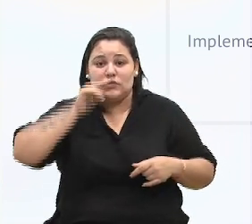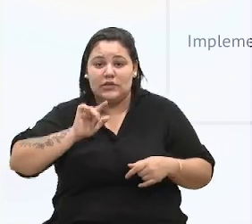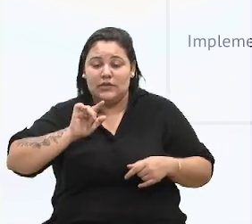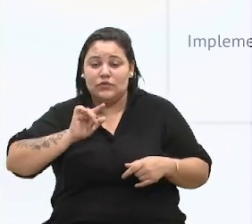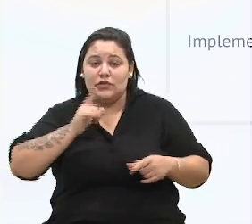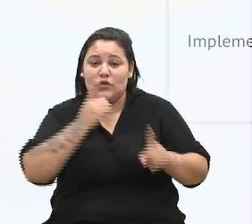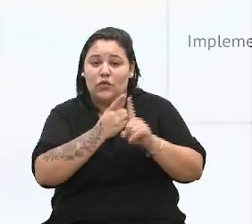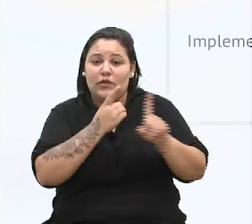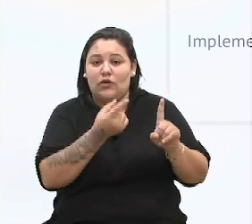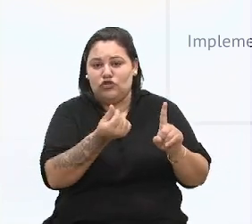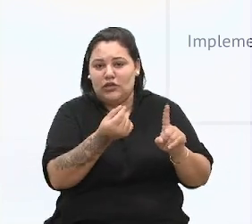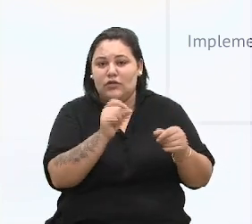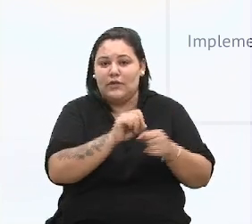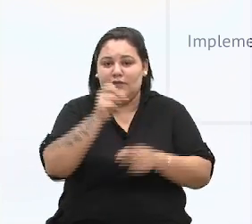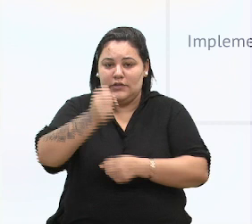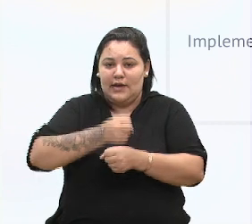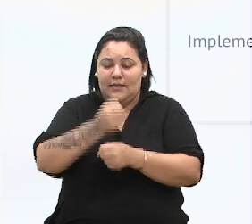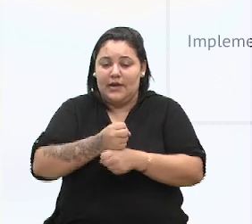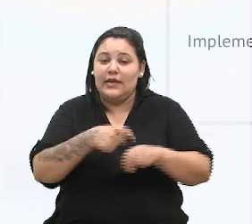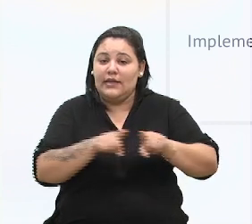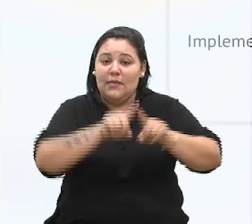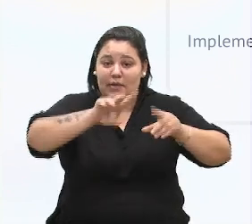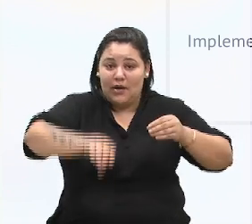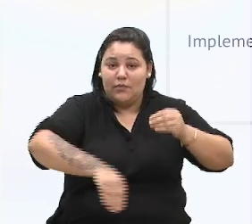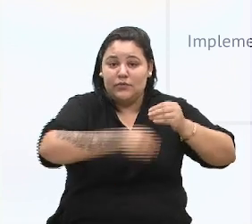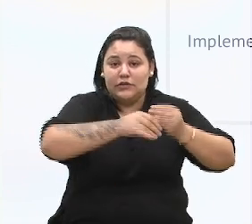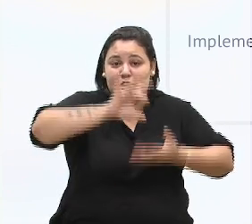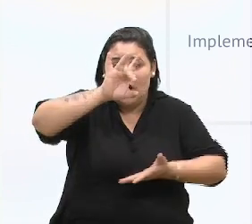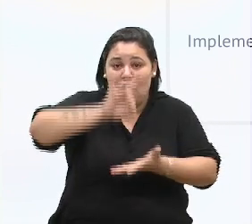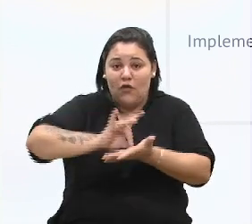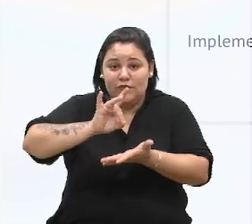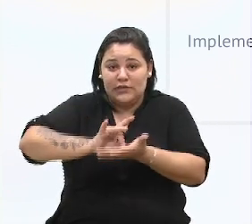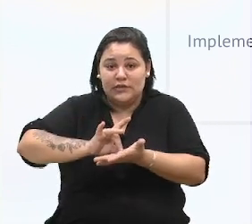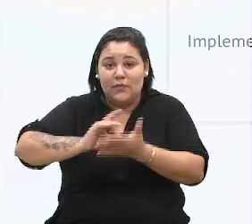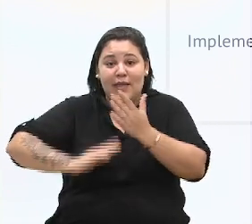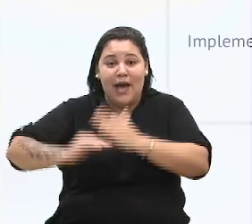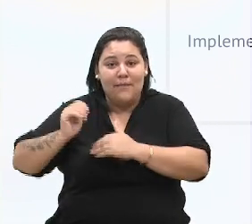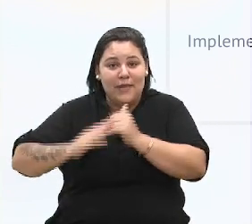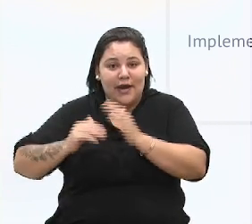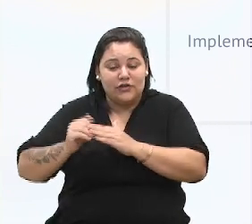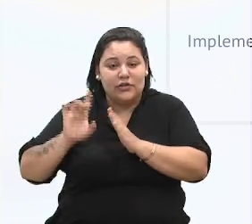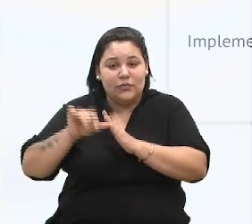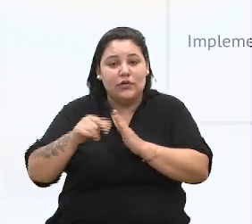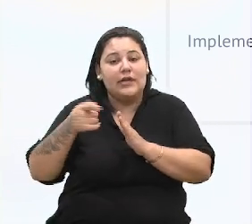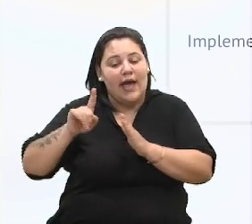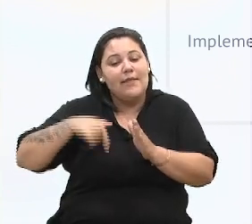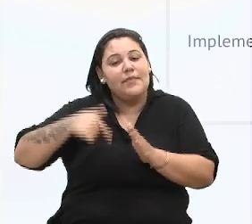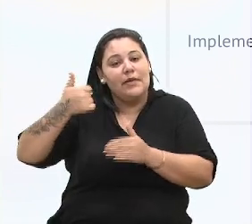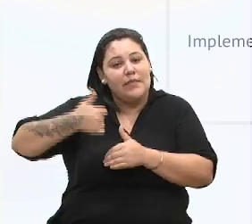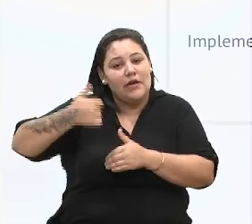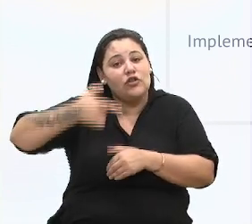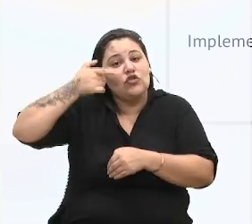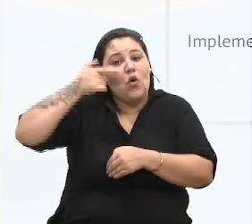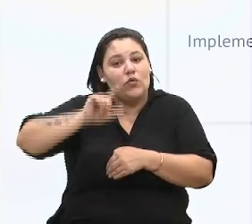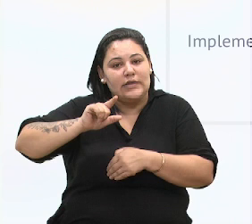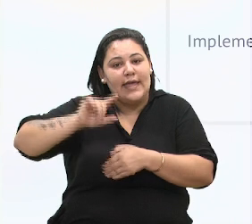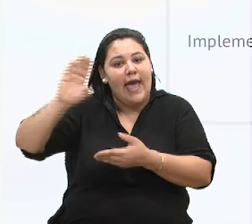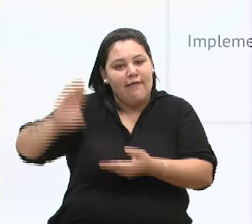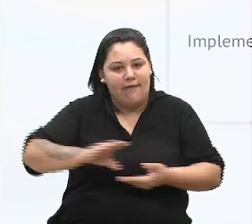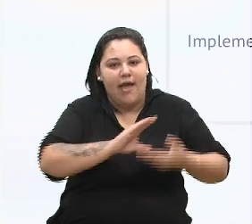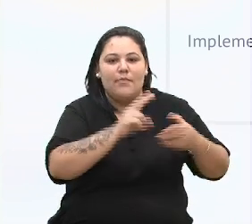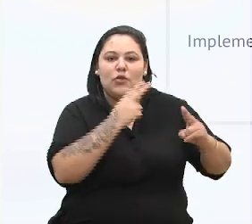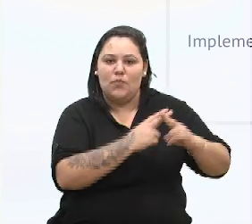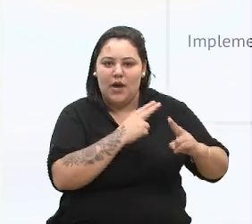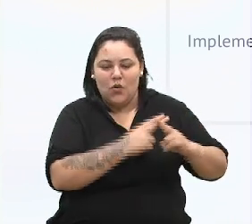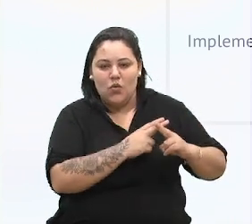recursos e a implementação e a execução. Então, com os recursos garantidos, né, nós teremos as etapas de todo o